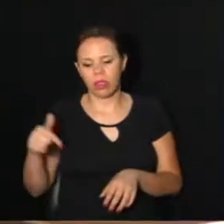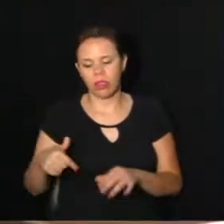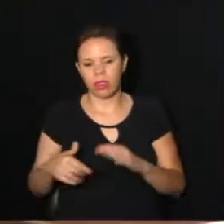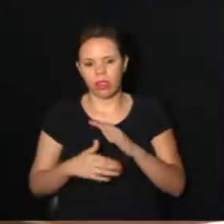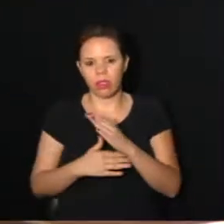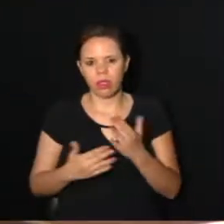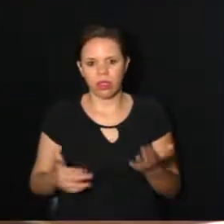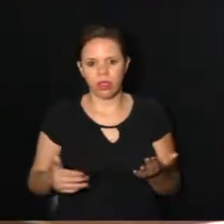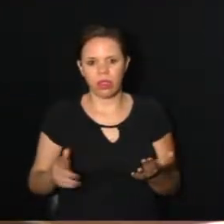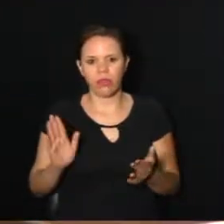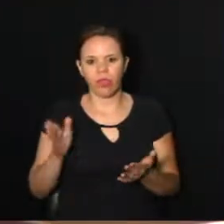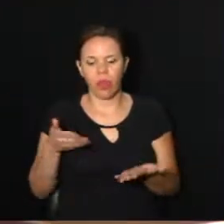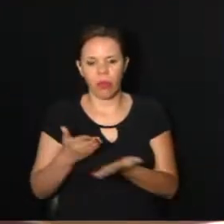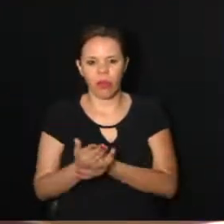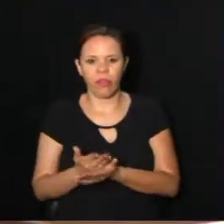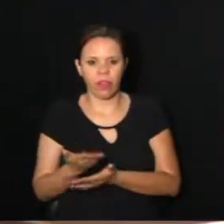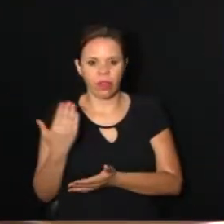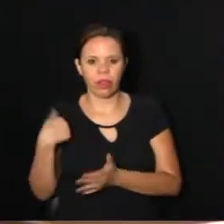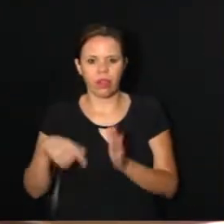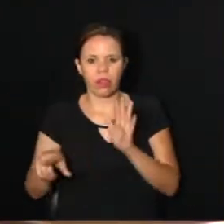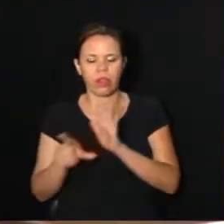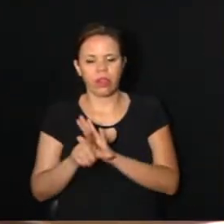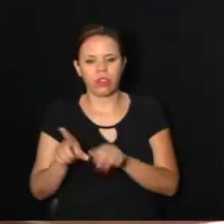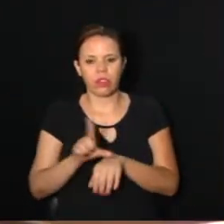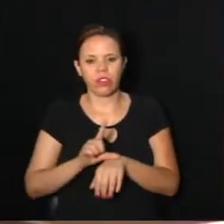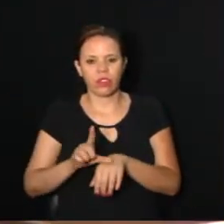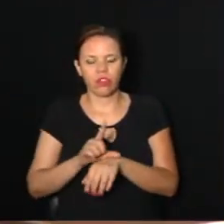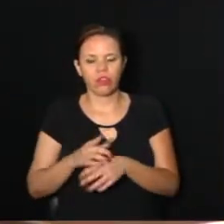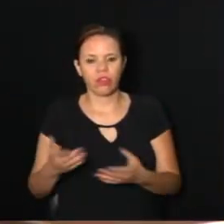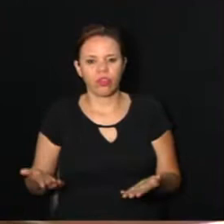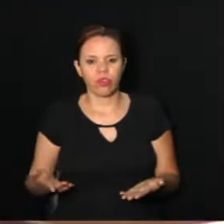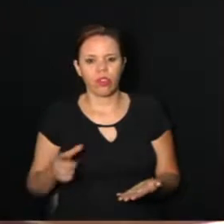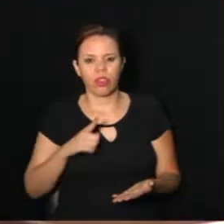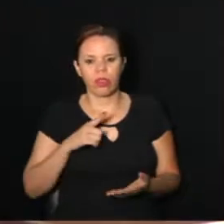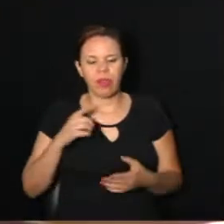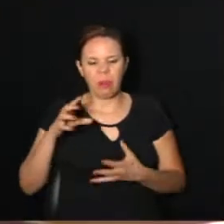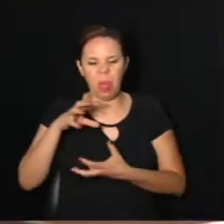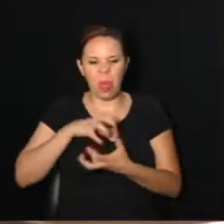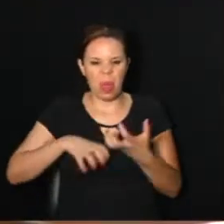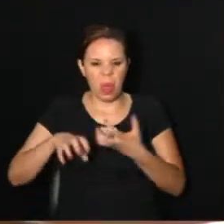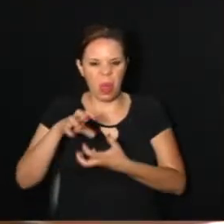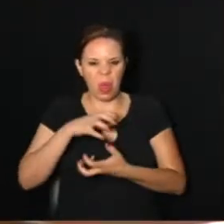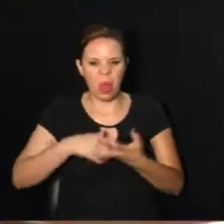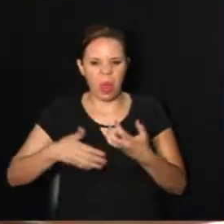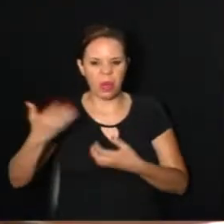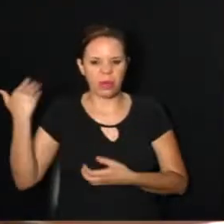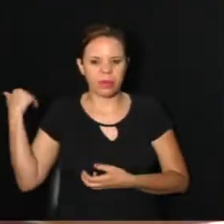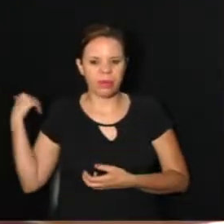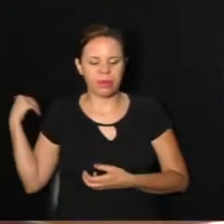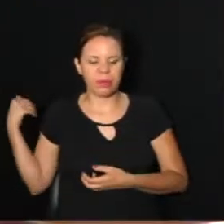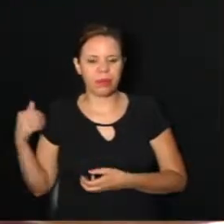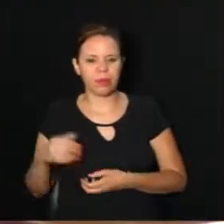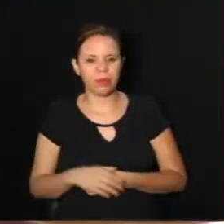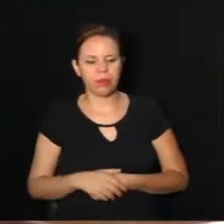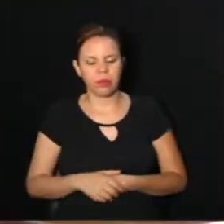casa, foi aprovada uma legislação, inclusive teve uma polêmica, foi muito